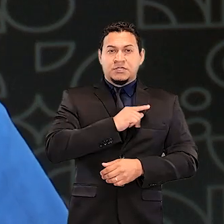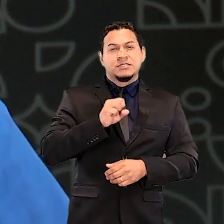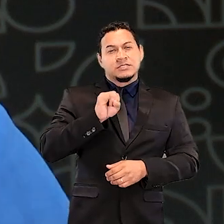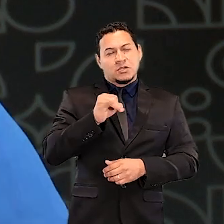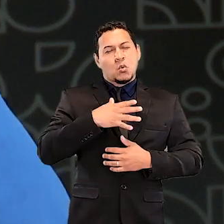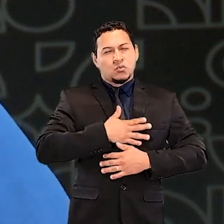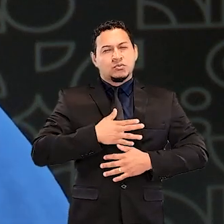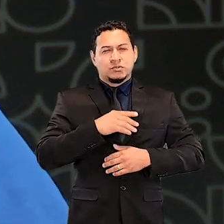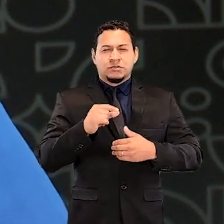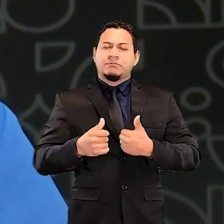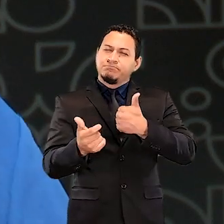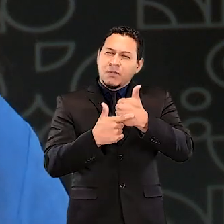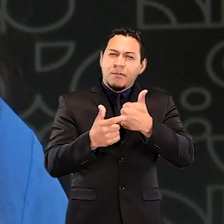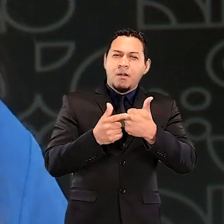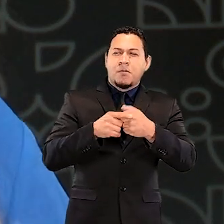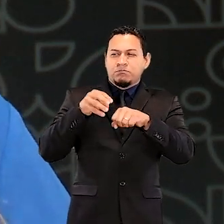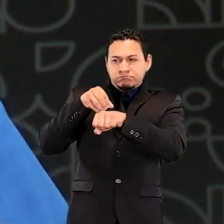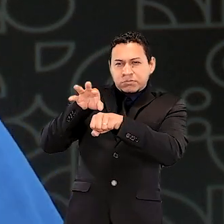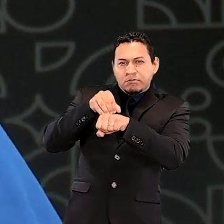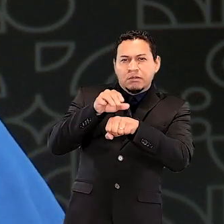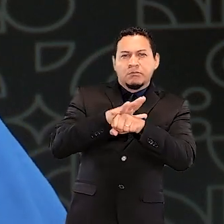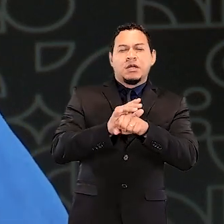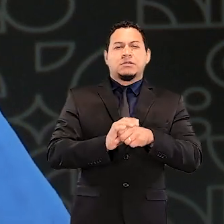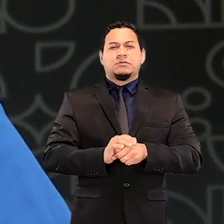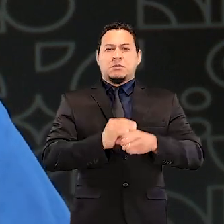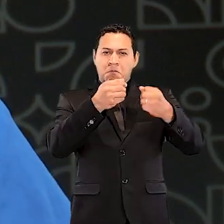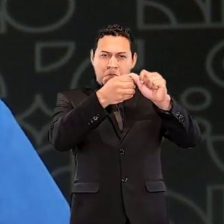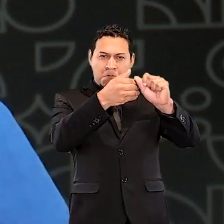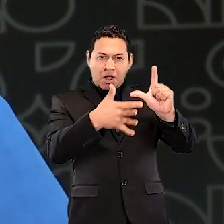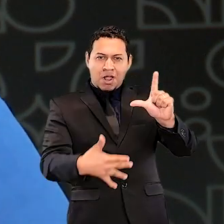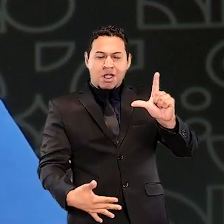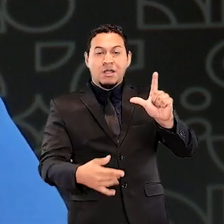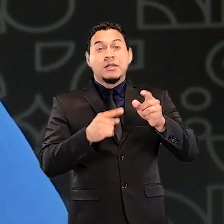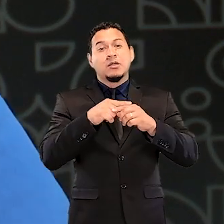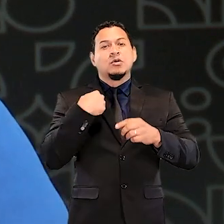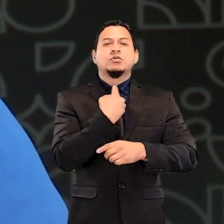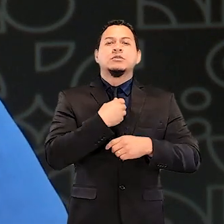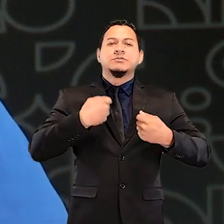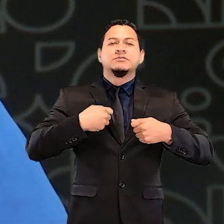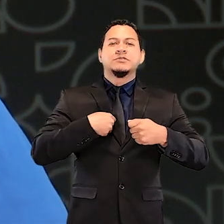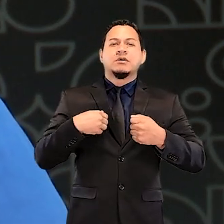desse conteúdo, curta, compartilha, comenta. Afinal,